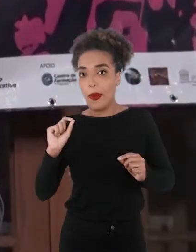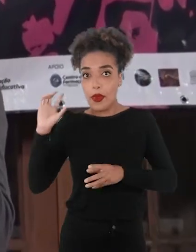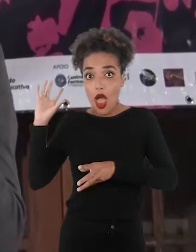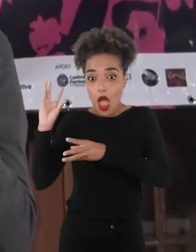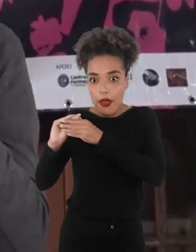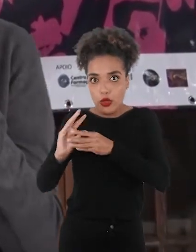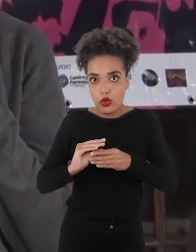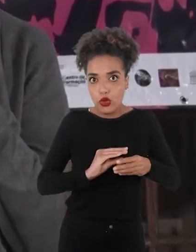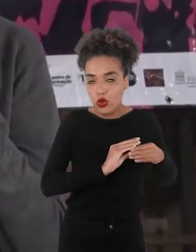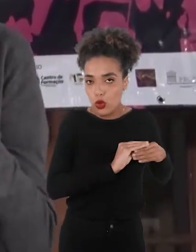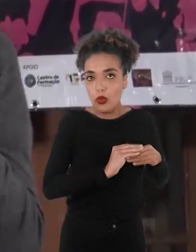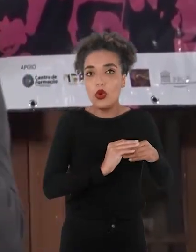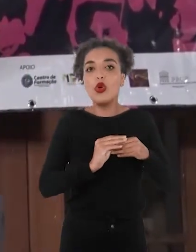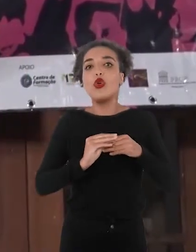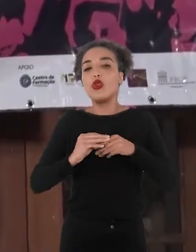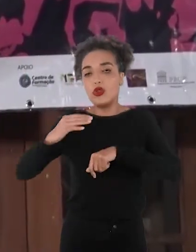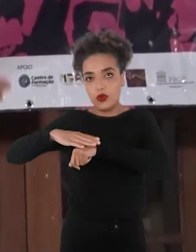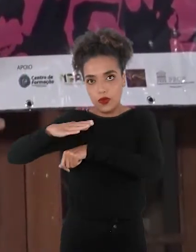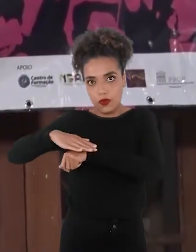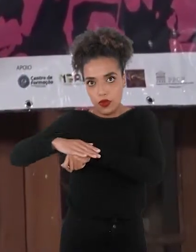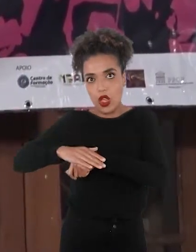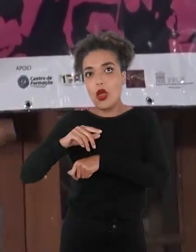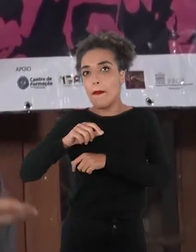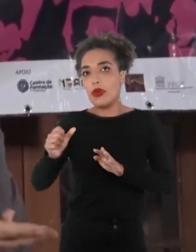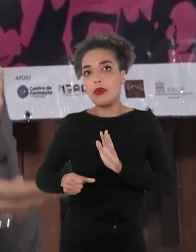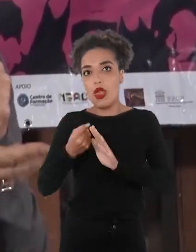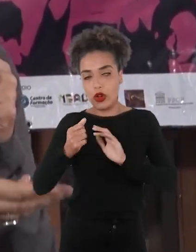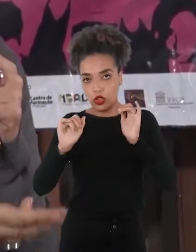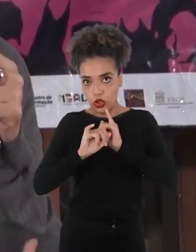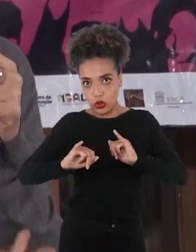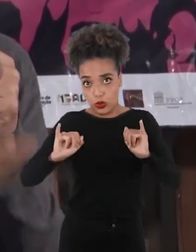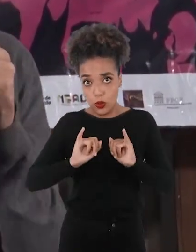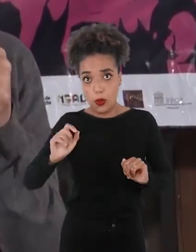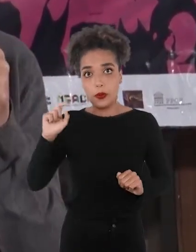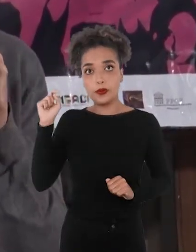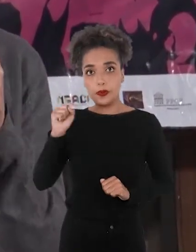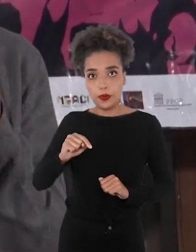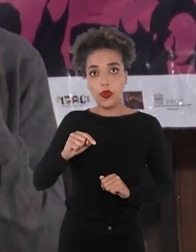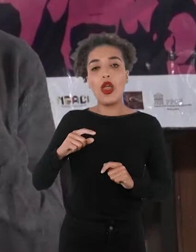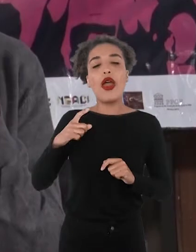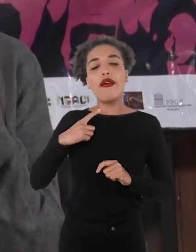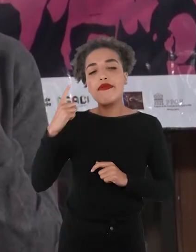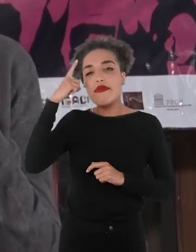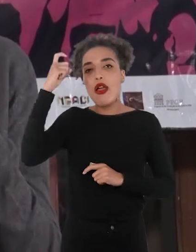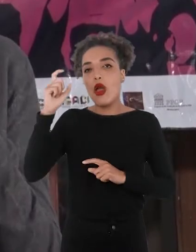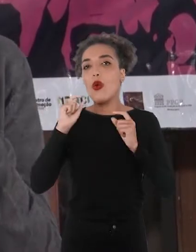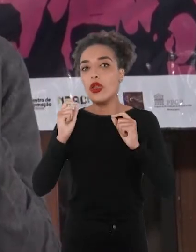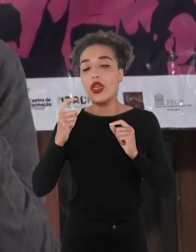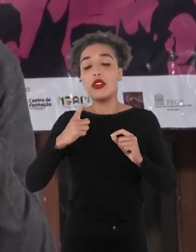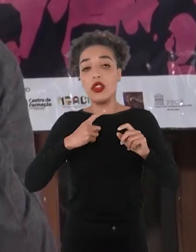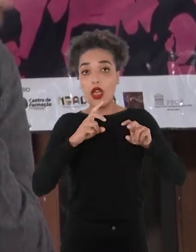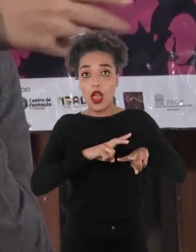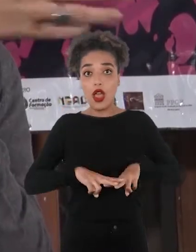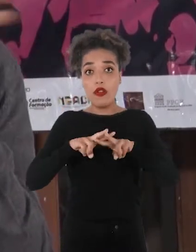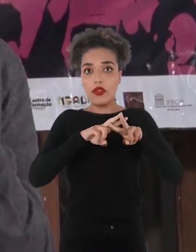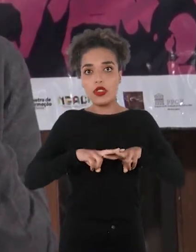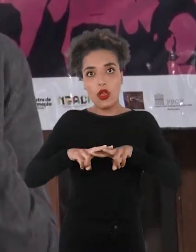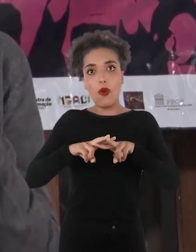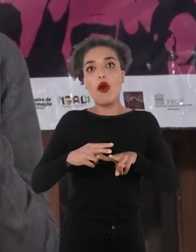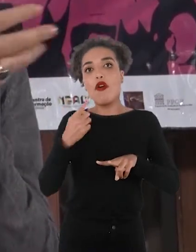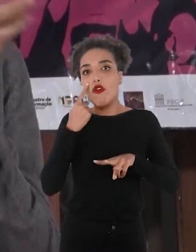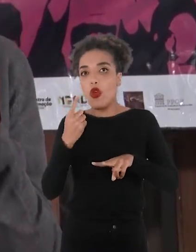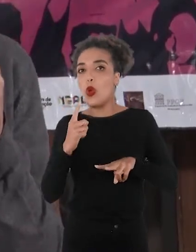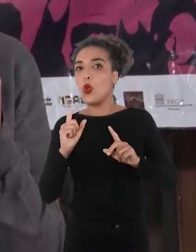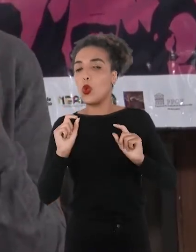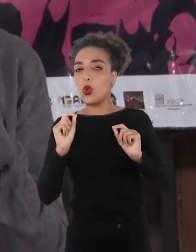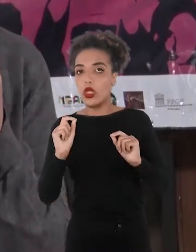executivo, a primeira versão do resumo, que foi essa que nós divulgamos aqui. A ideia é fazer uma revisão do resumo, considerando